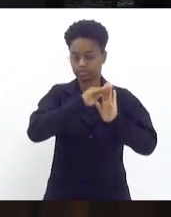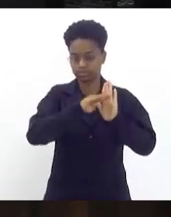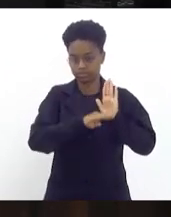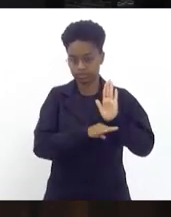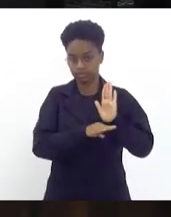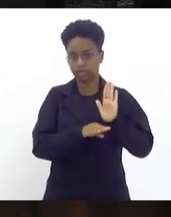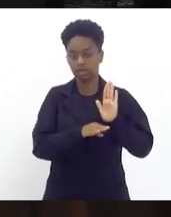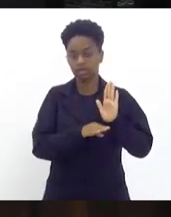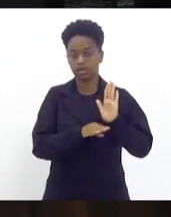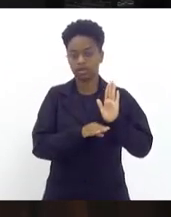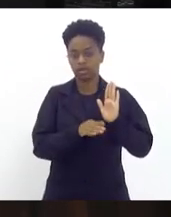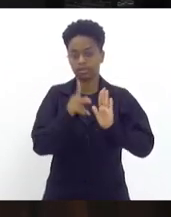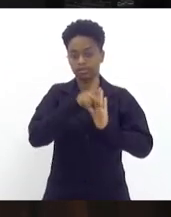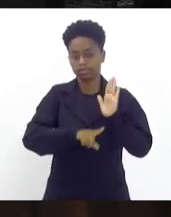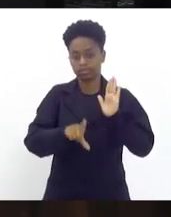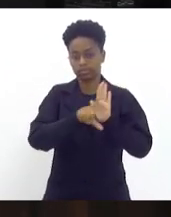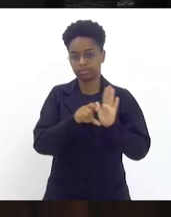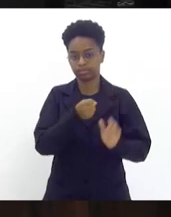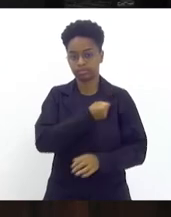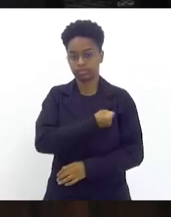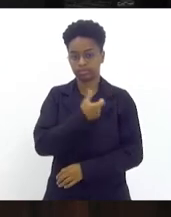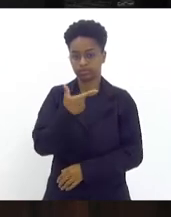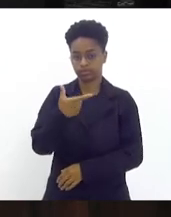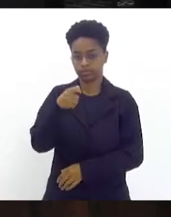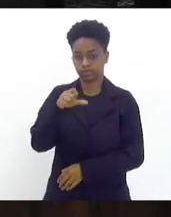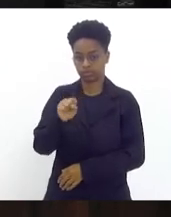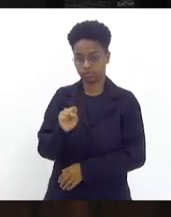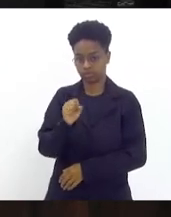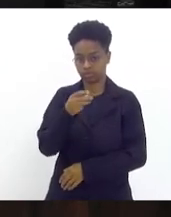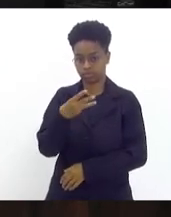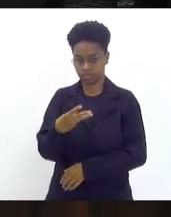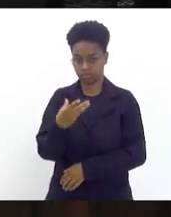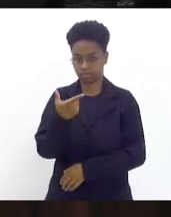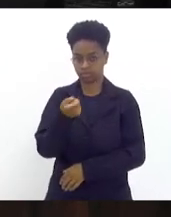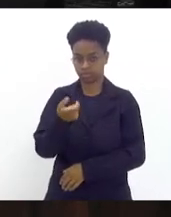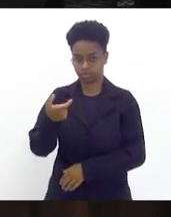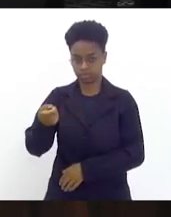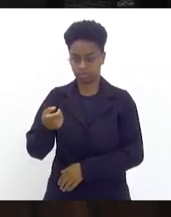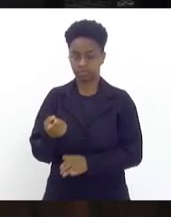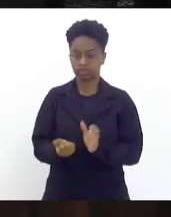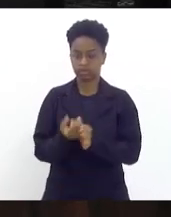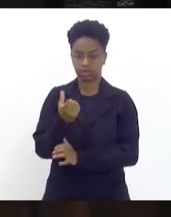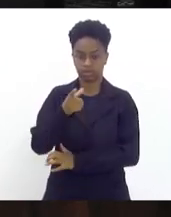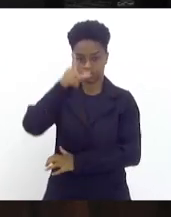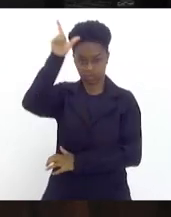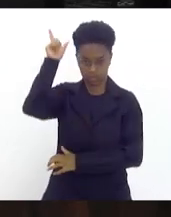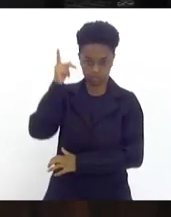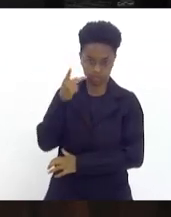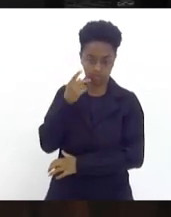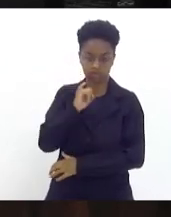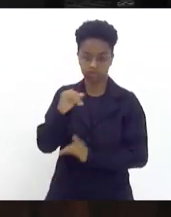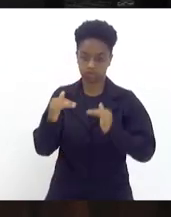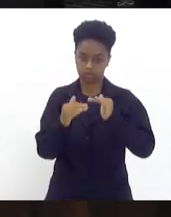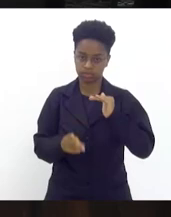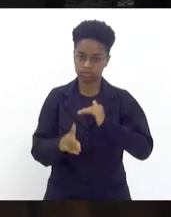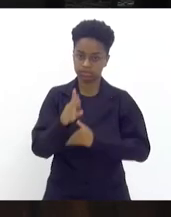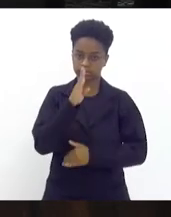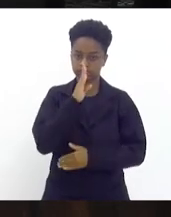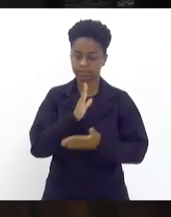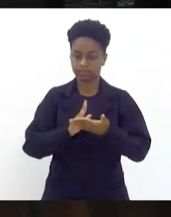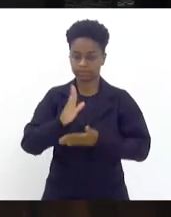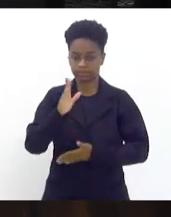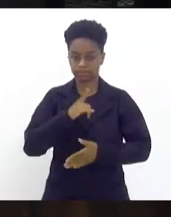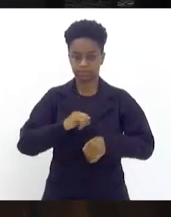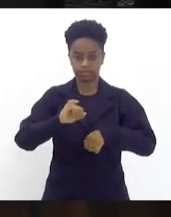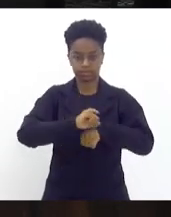do projeto de lei número 283 de 2020 do deputado Luiz Paulo Souza que a própria Manaus Como estão aprovado